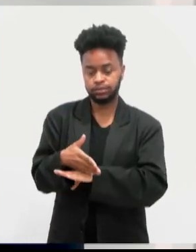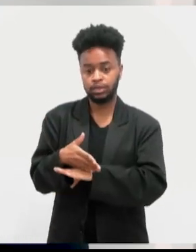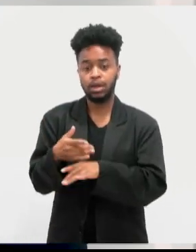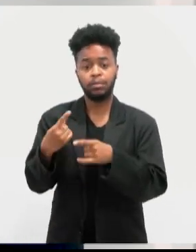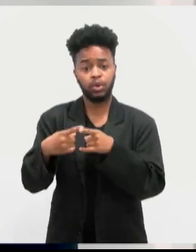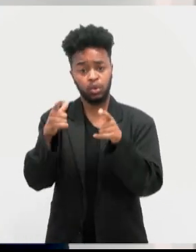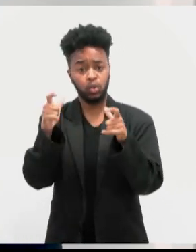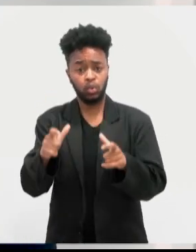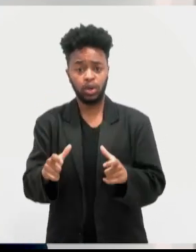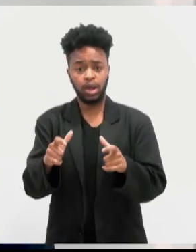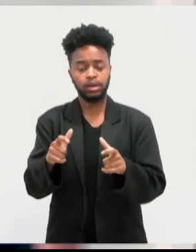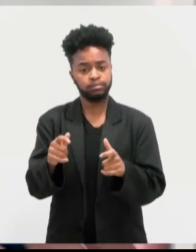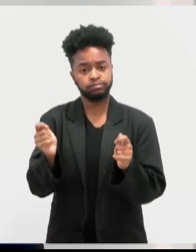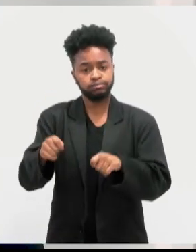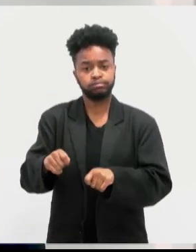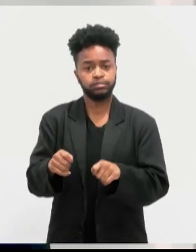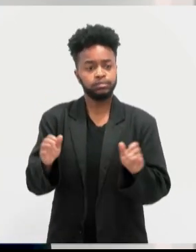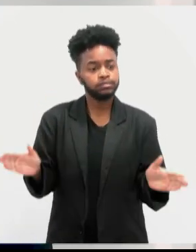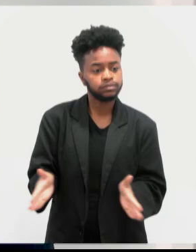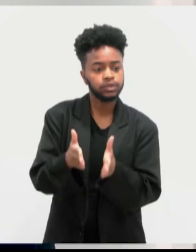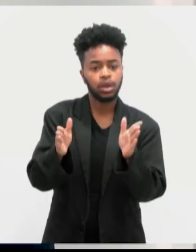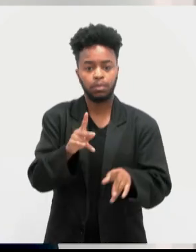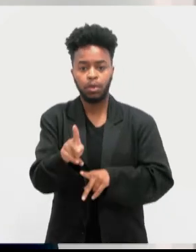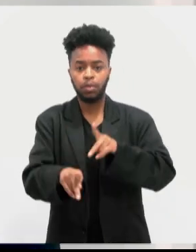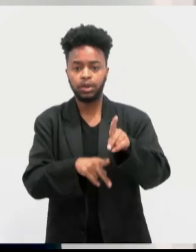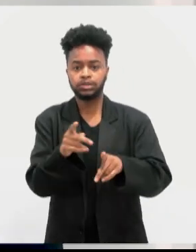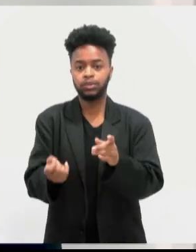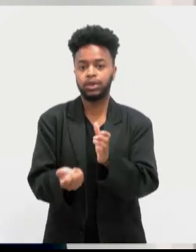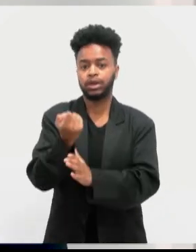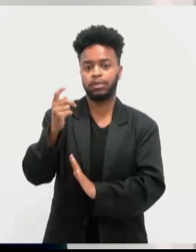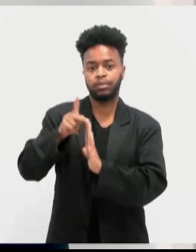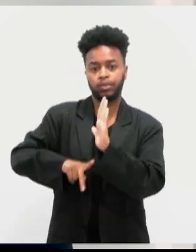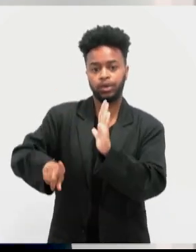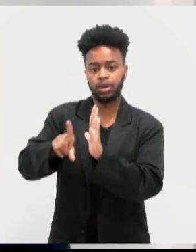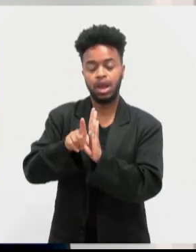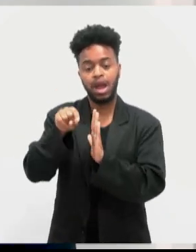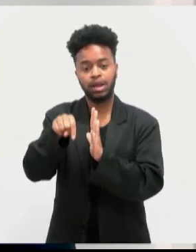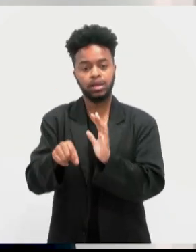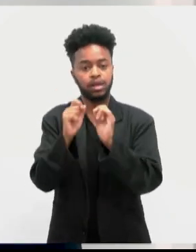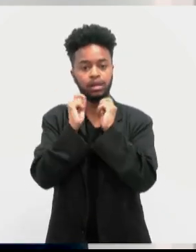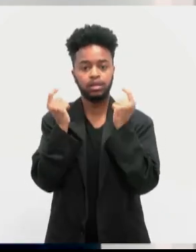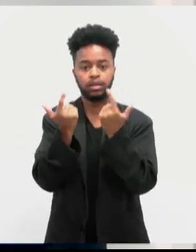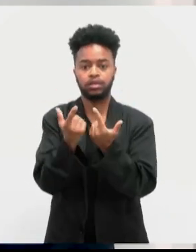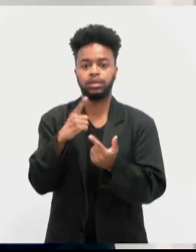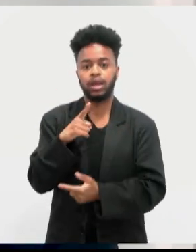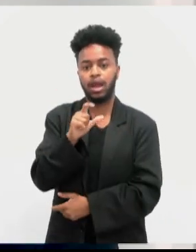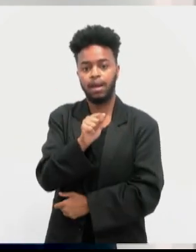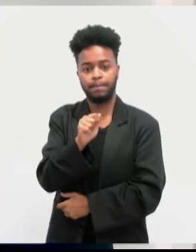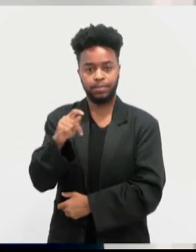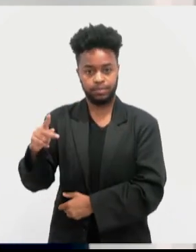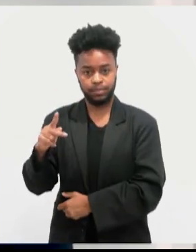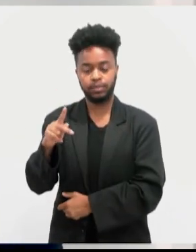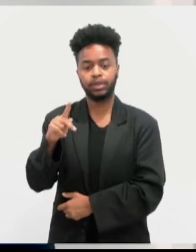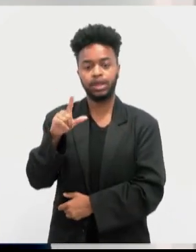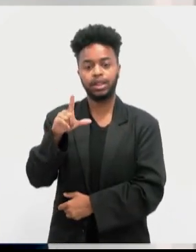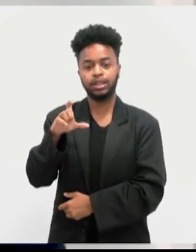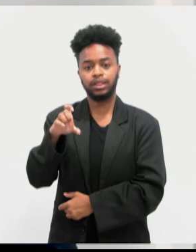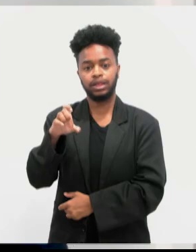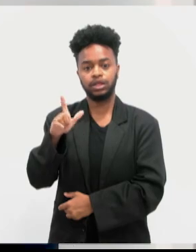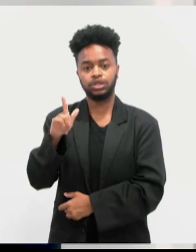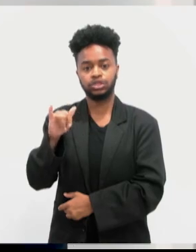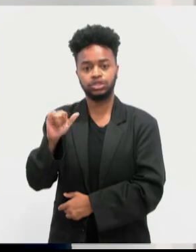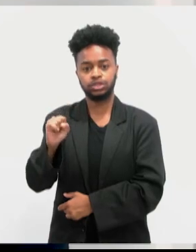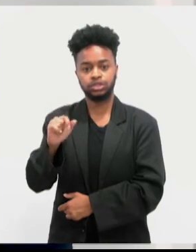de entrada dos projetos de iniciativa popular. E aqui, no caso, na Assembleia, nós temos o aplicativo Legislaqui, que facilita muito